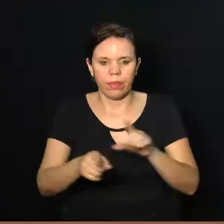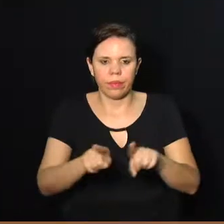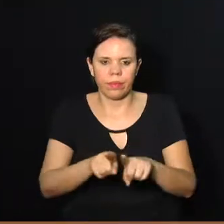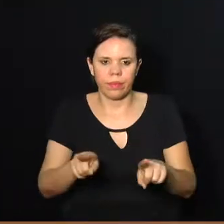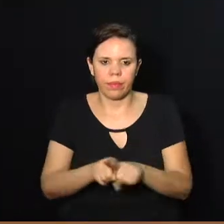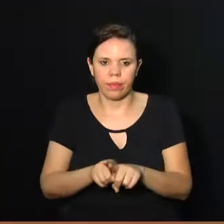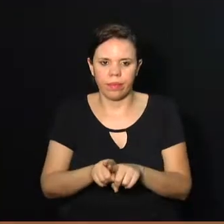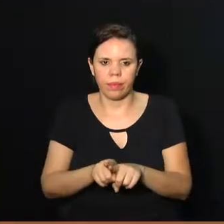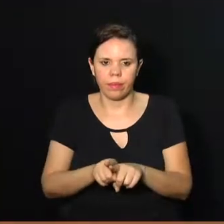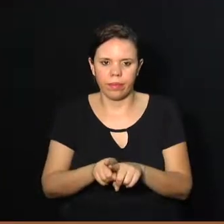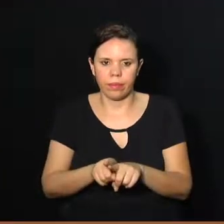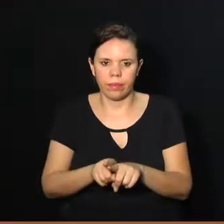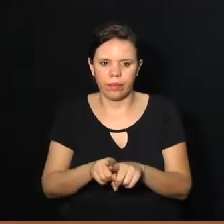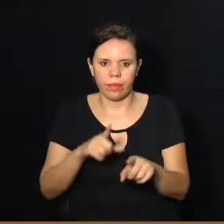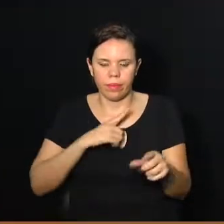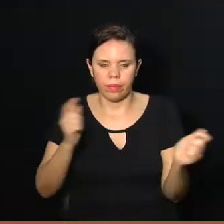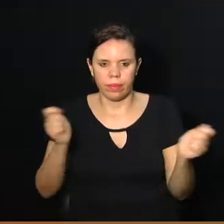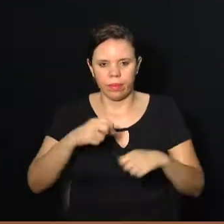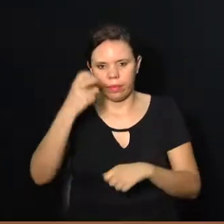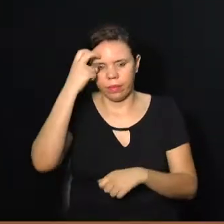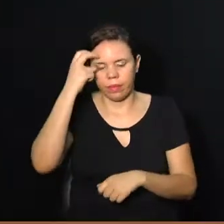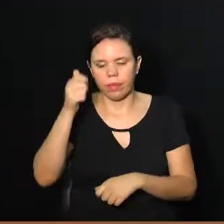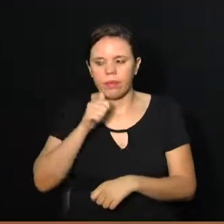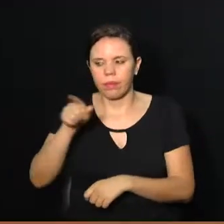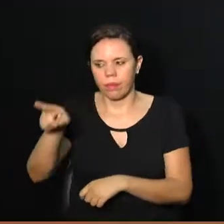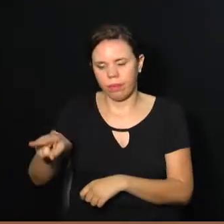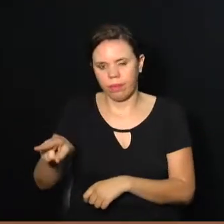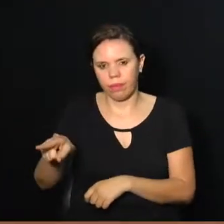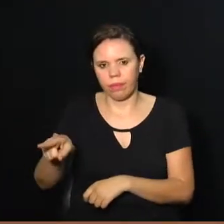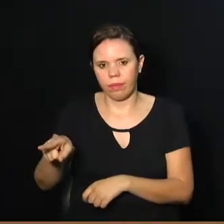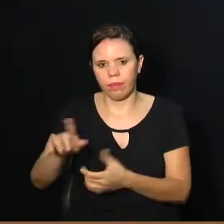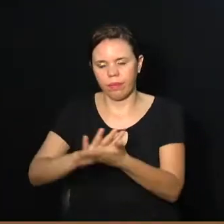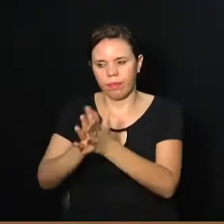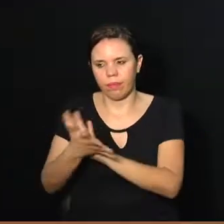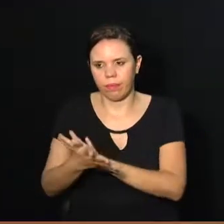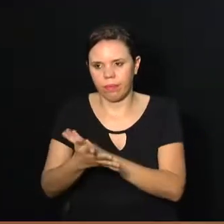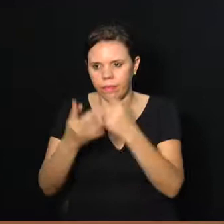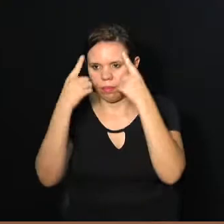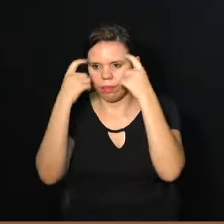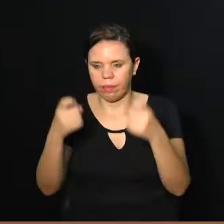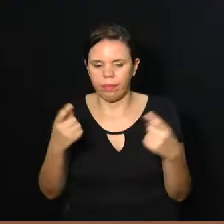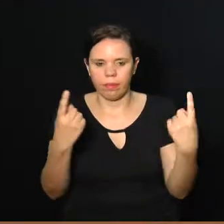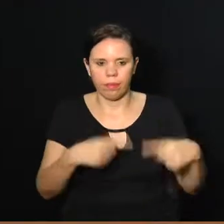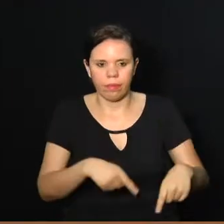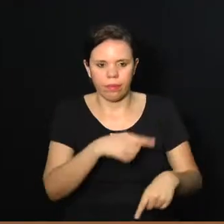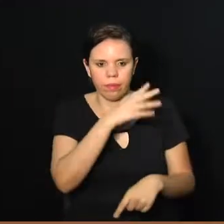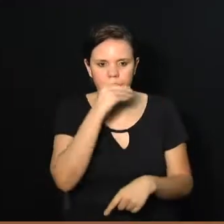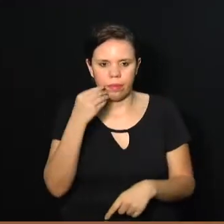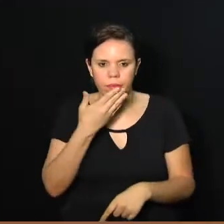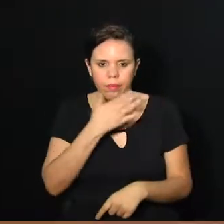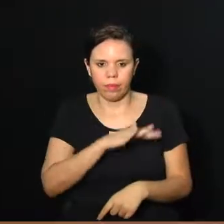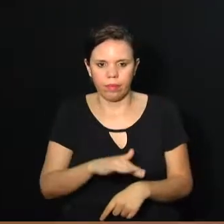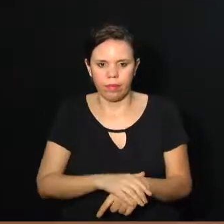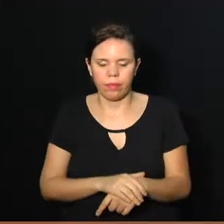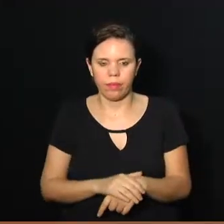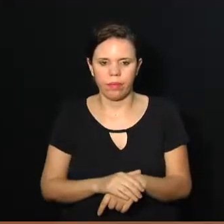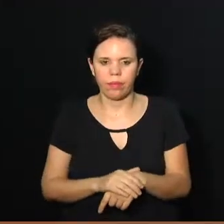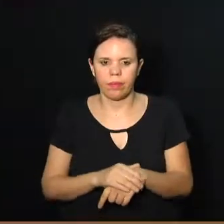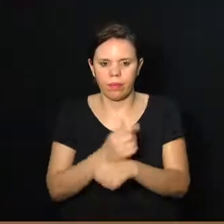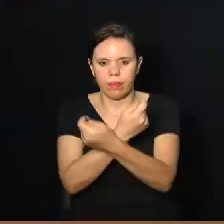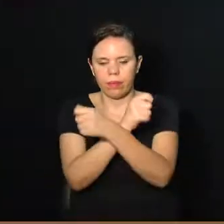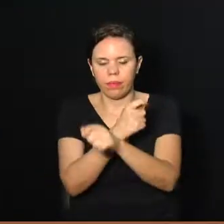capacitação para o atendimento à mulher vítima de violência, violência doméstica contra criança e adolescente, CRAME, PUC